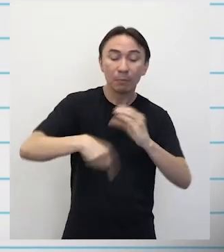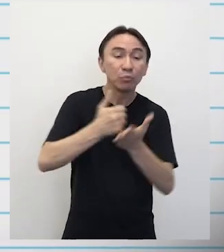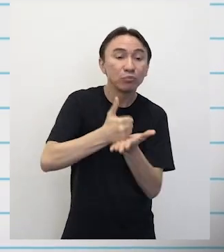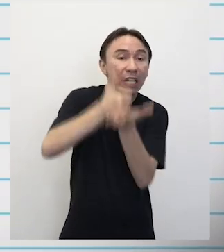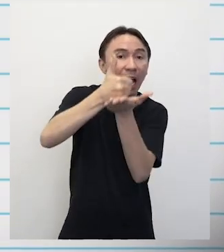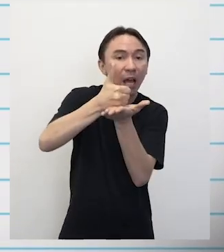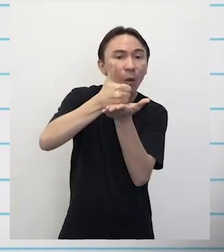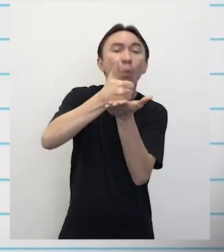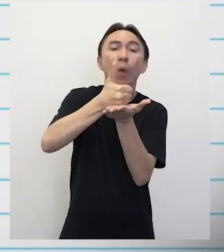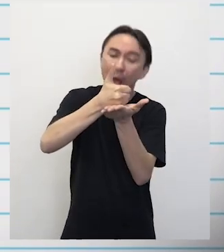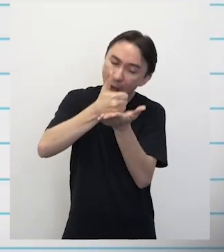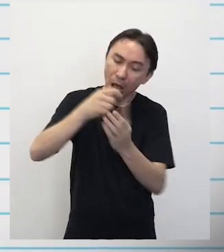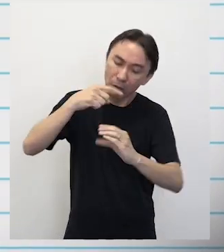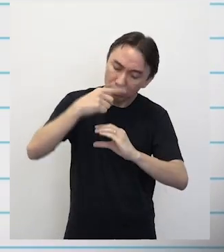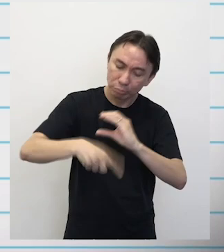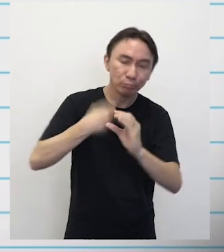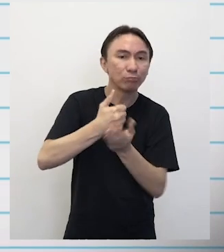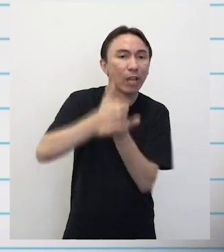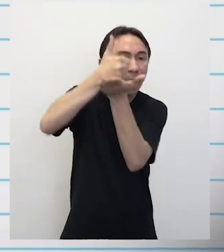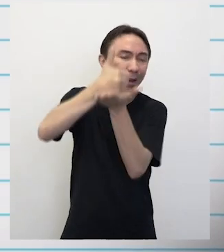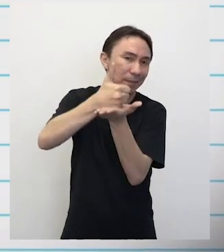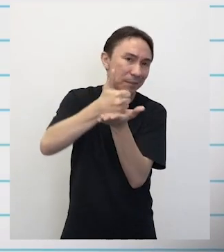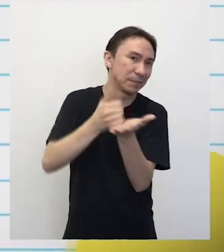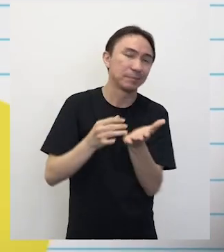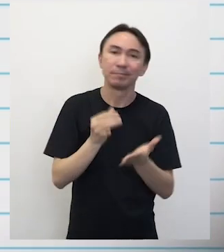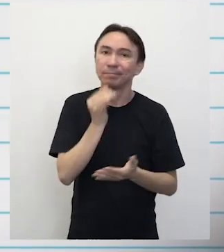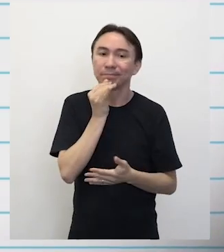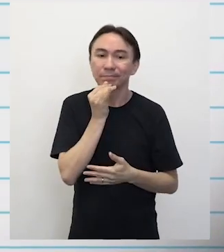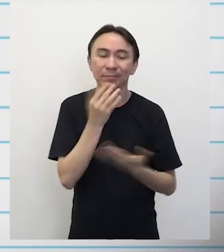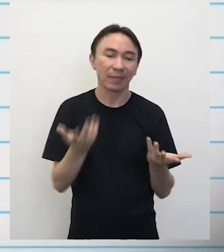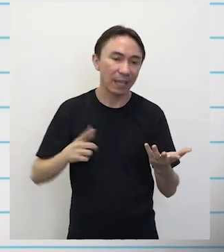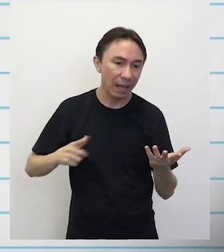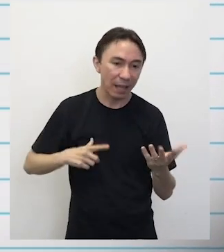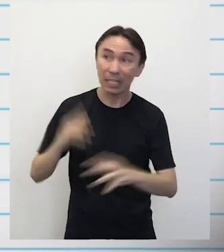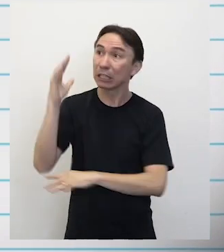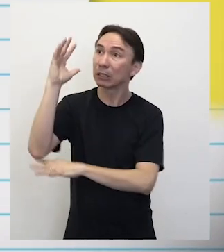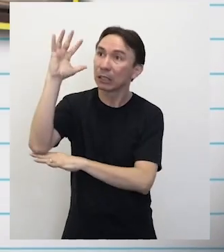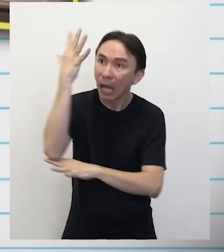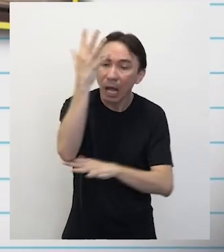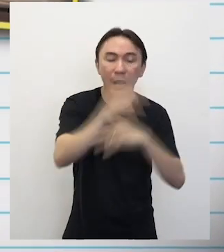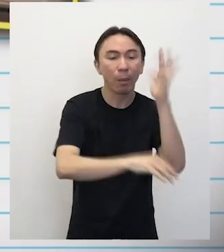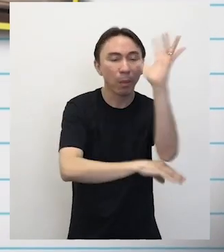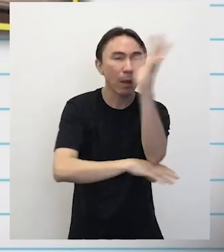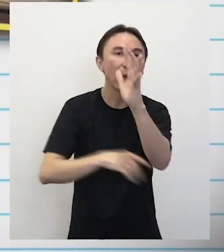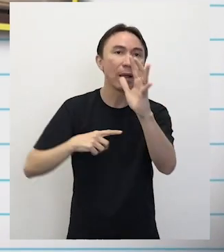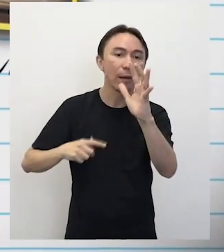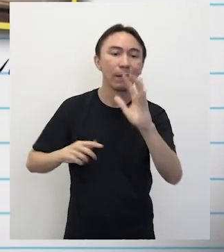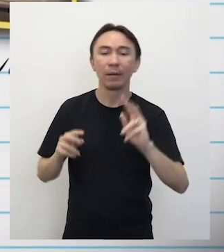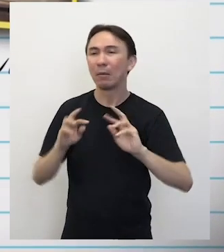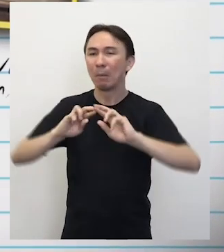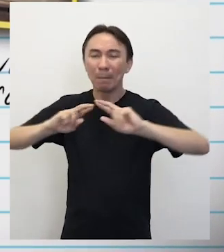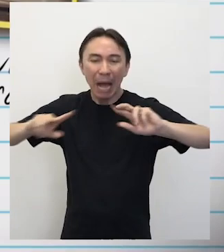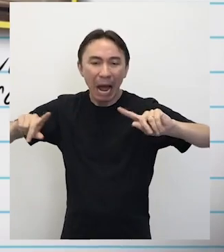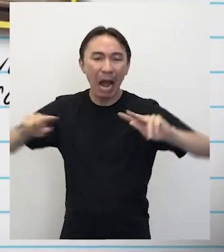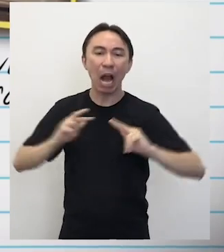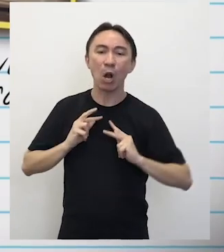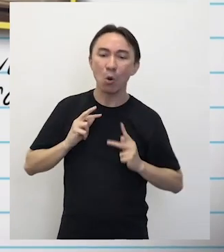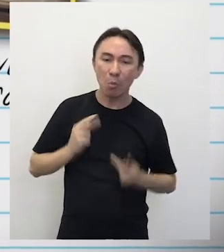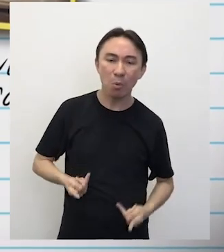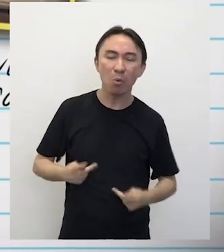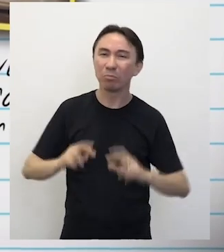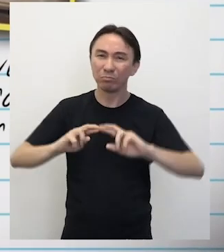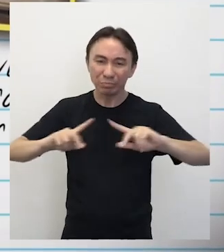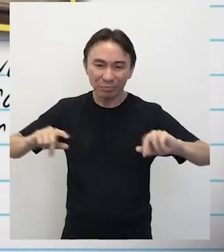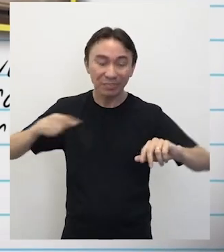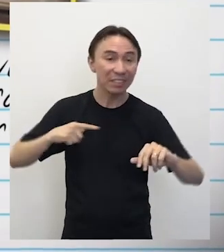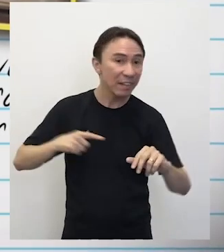sustentabilidade. Sustentabilidade é a capacidade dos sistemas naturais da Terra e dos sistemas culturais humanos de sobreviver, prosperar e se adaptar